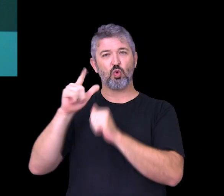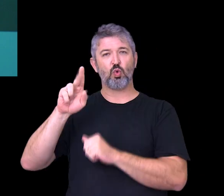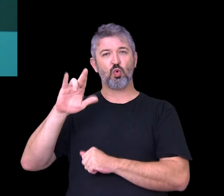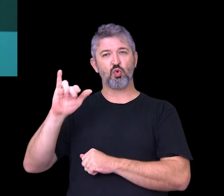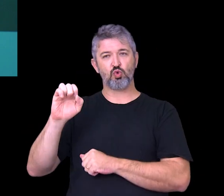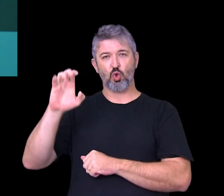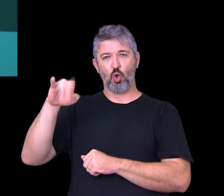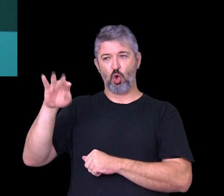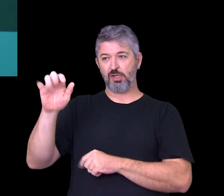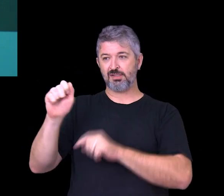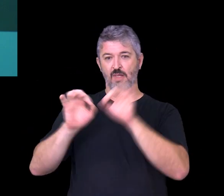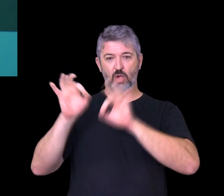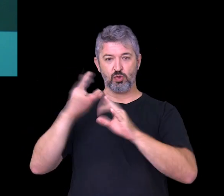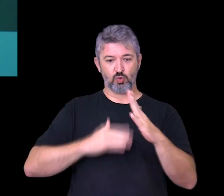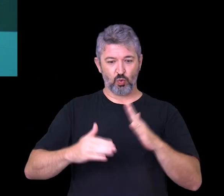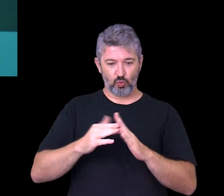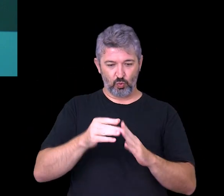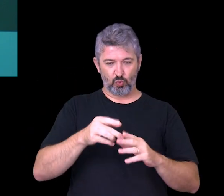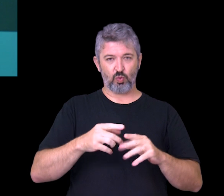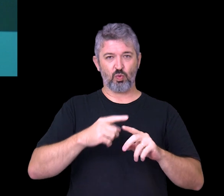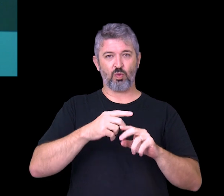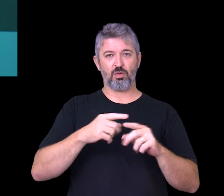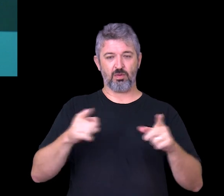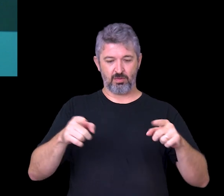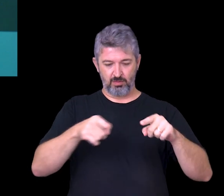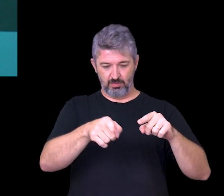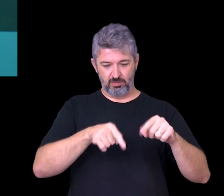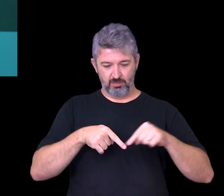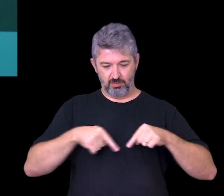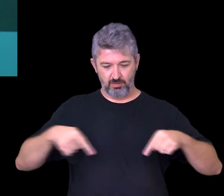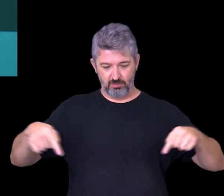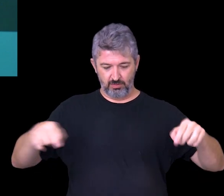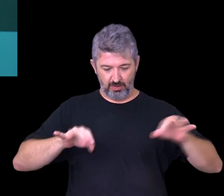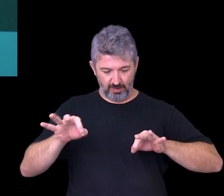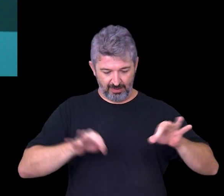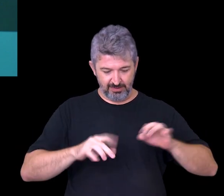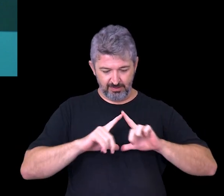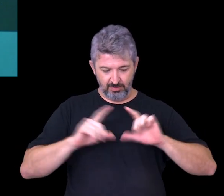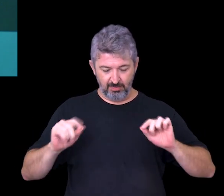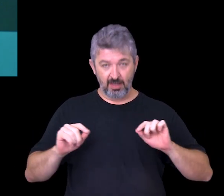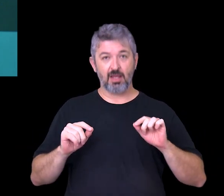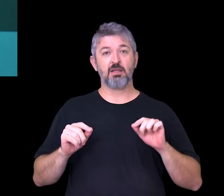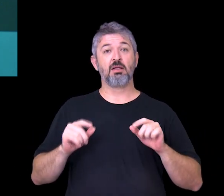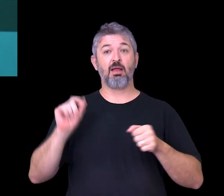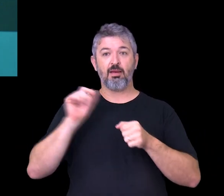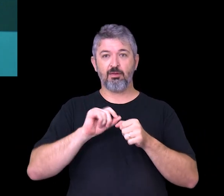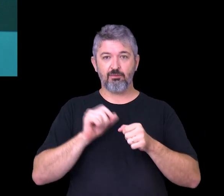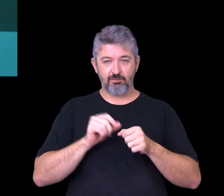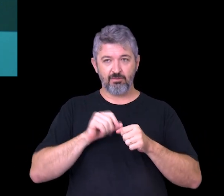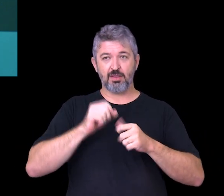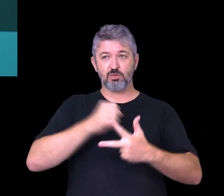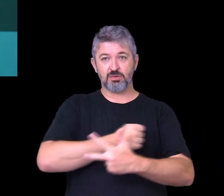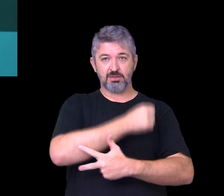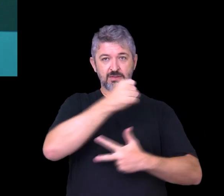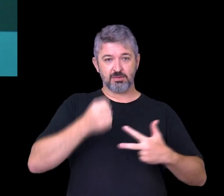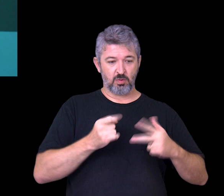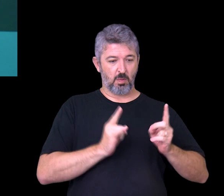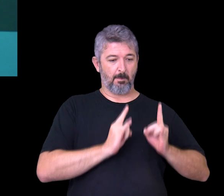tudo isso, foi o autor do projeto urbanístico, ele desenvolveu os palácios com a